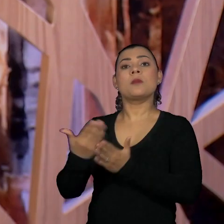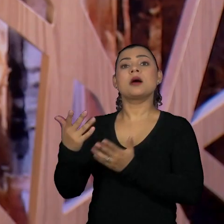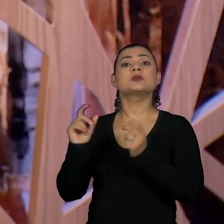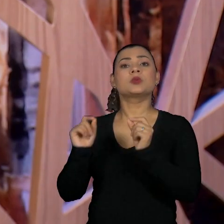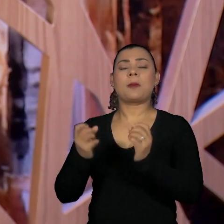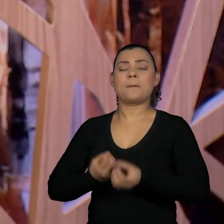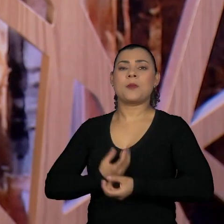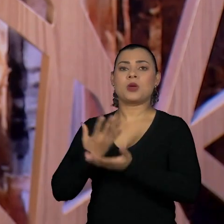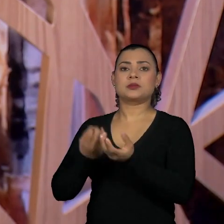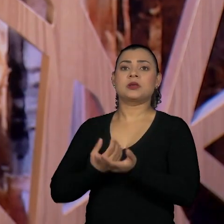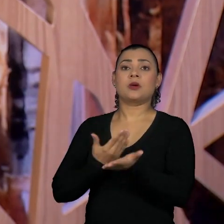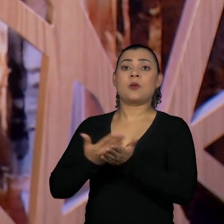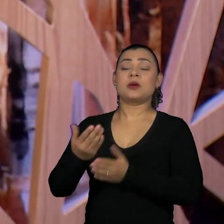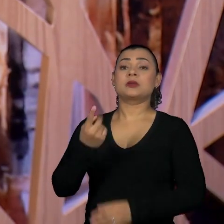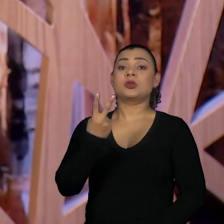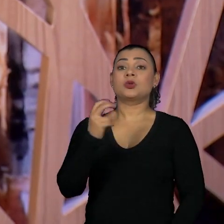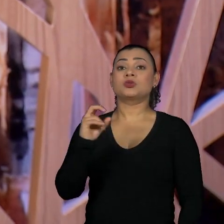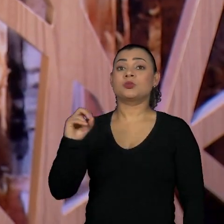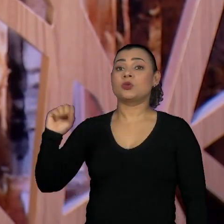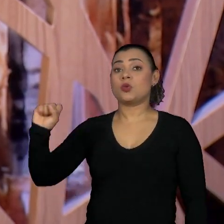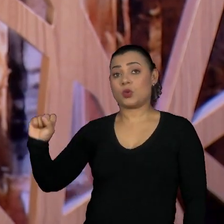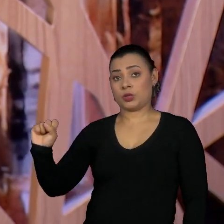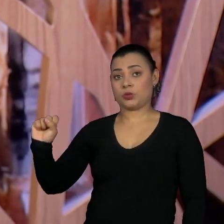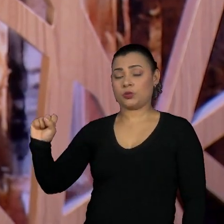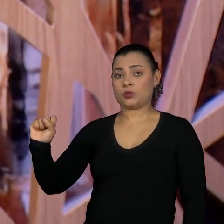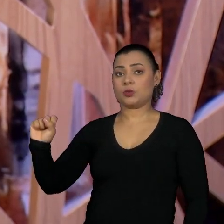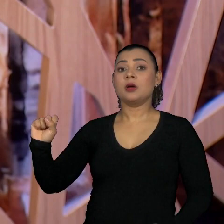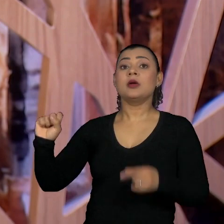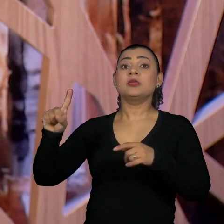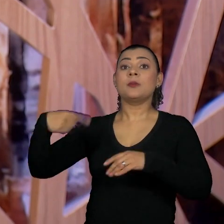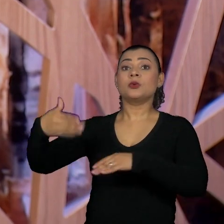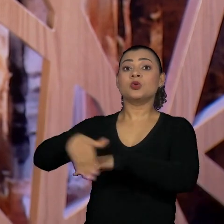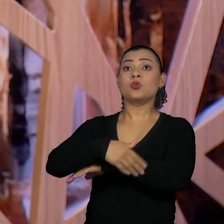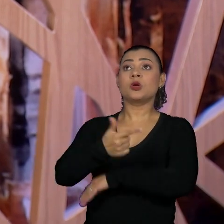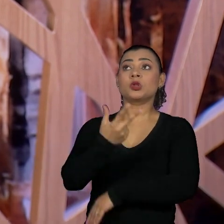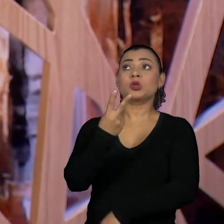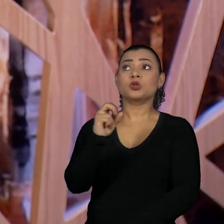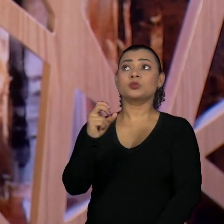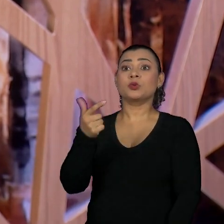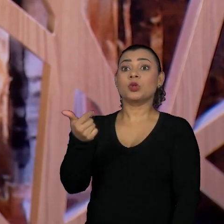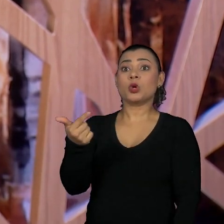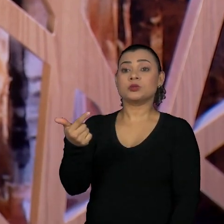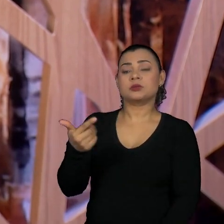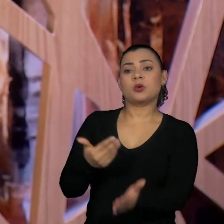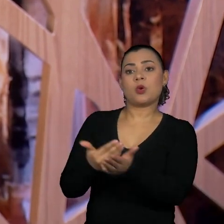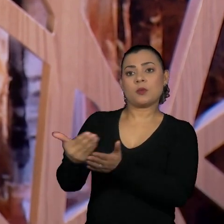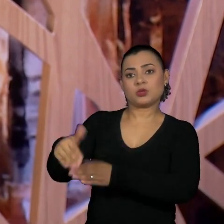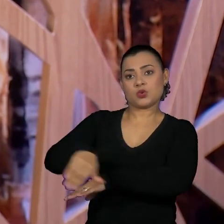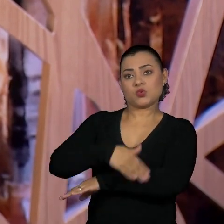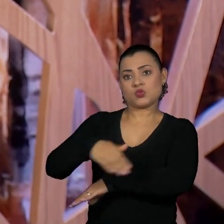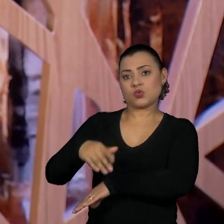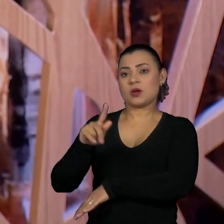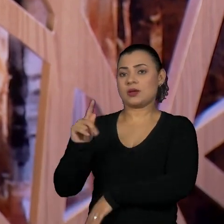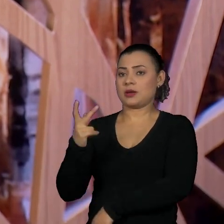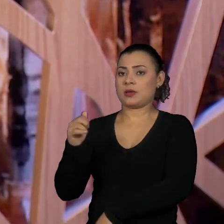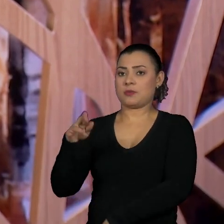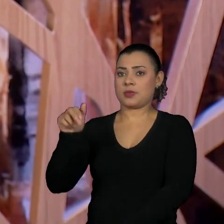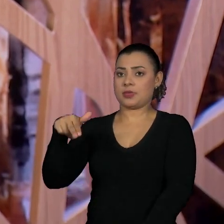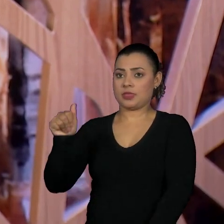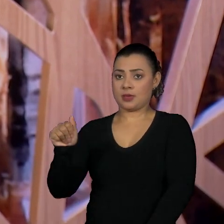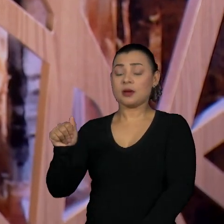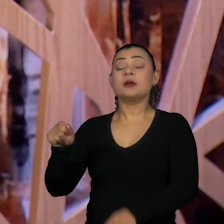de poesia, em 2008. Aí vai para a rua em 2012, com o slam da Guilherminha. E